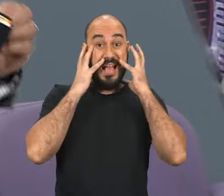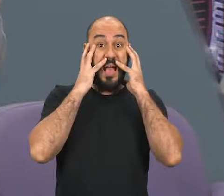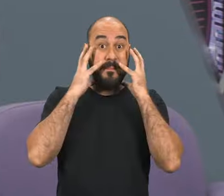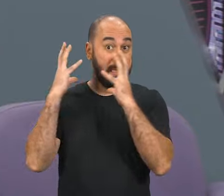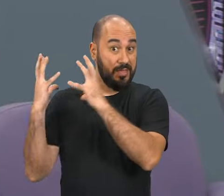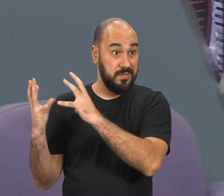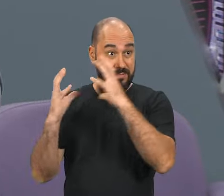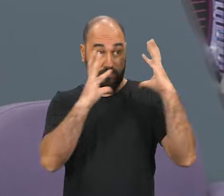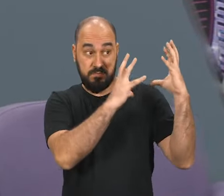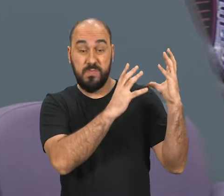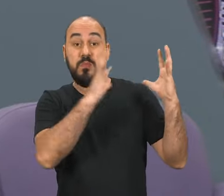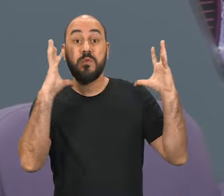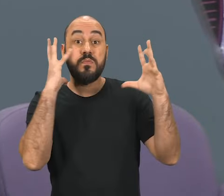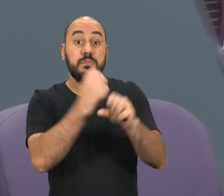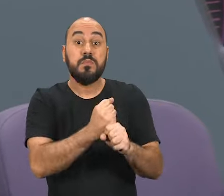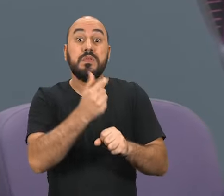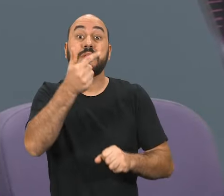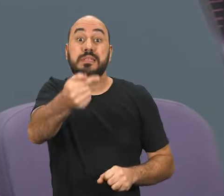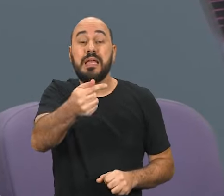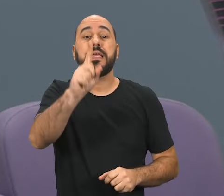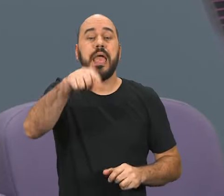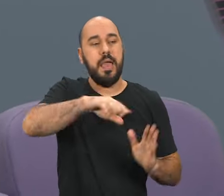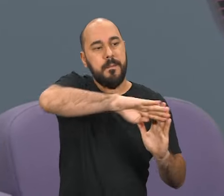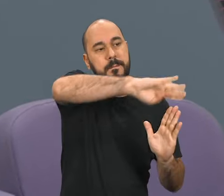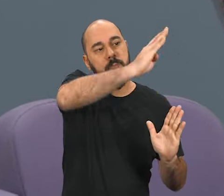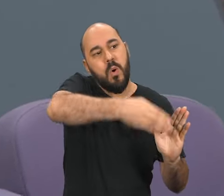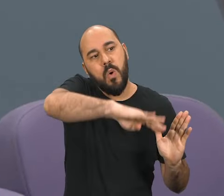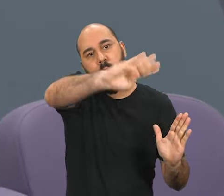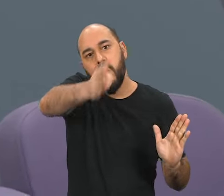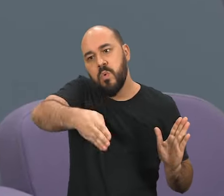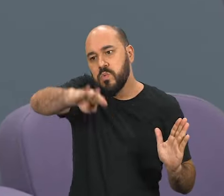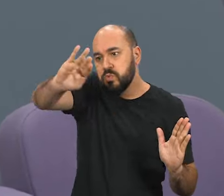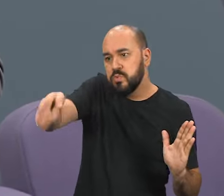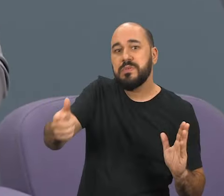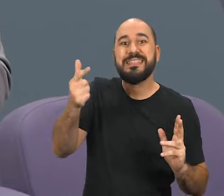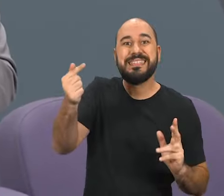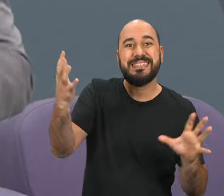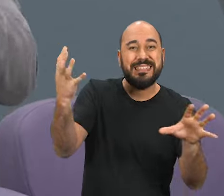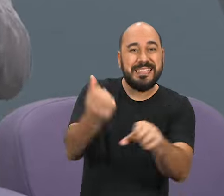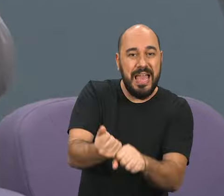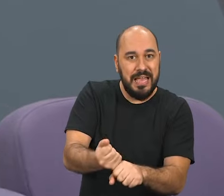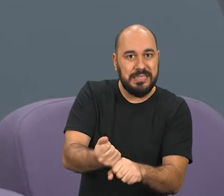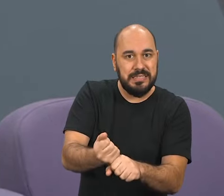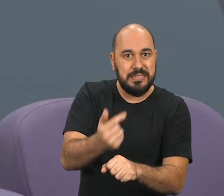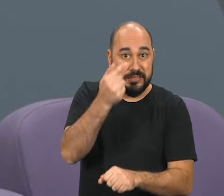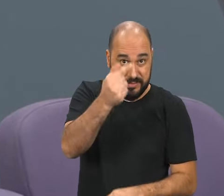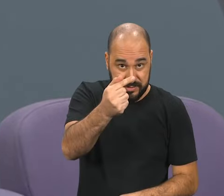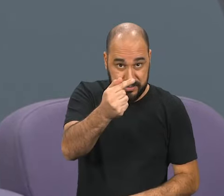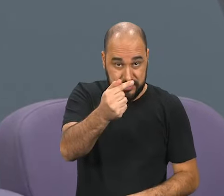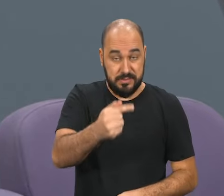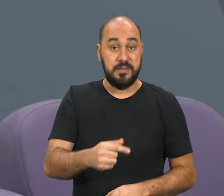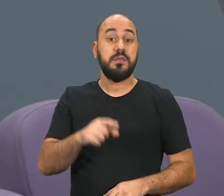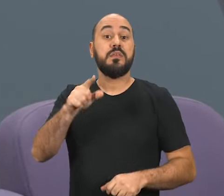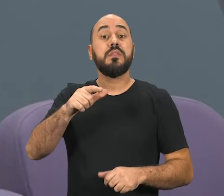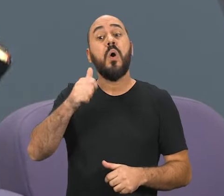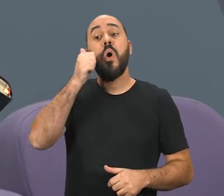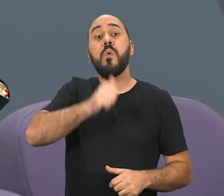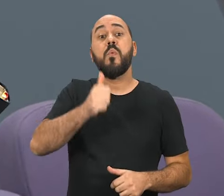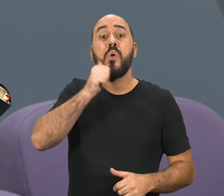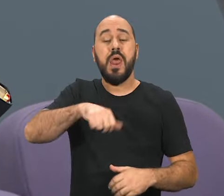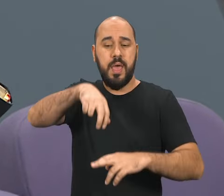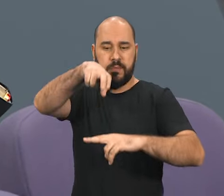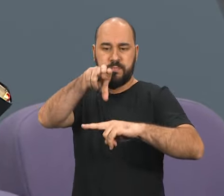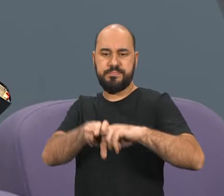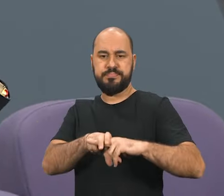são 7 montes, nos quais a mulher está sentada. Então veja, mulher aqui em profecia significa